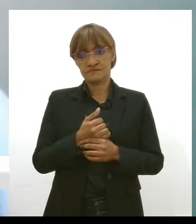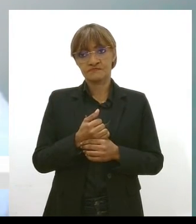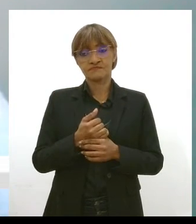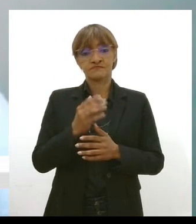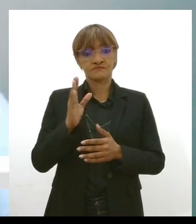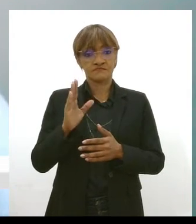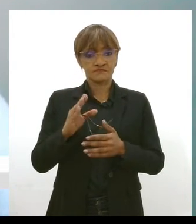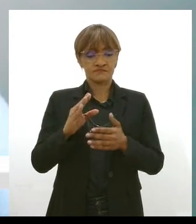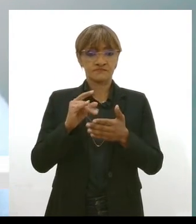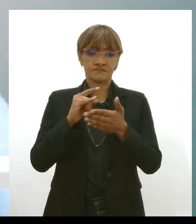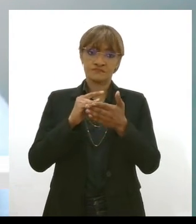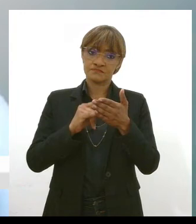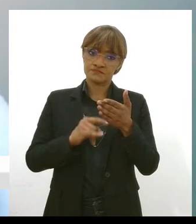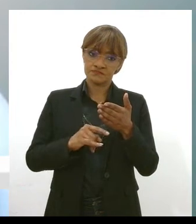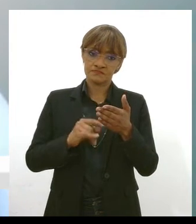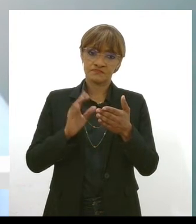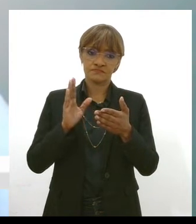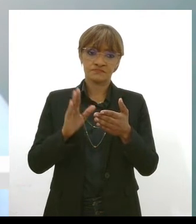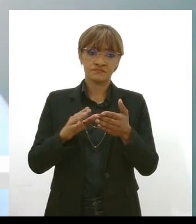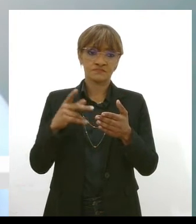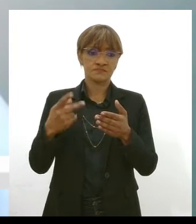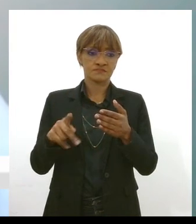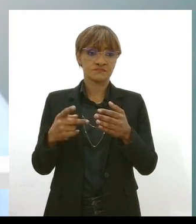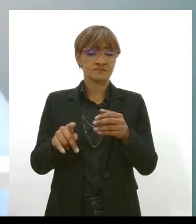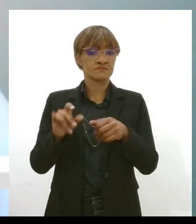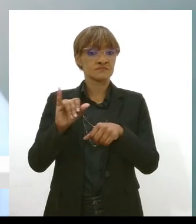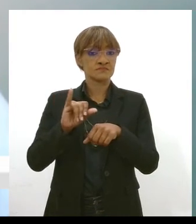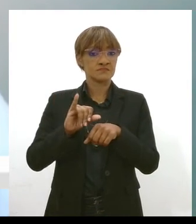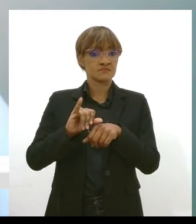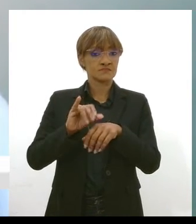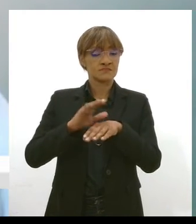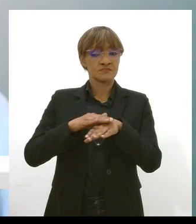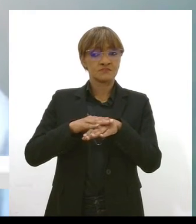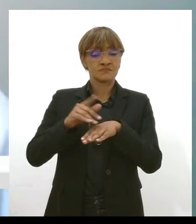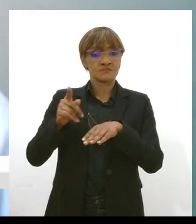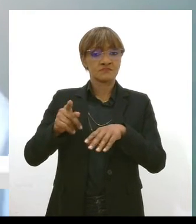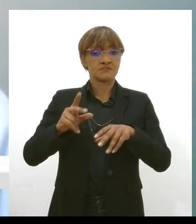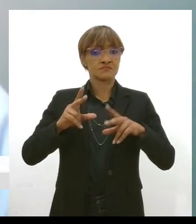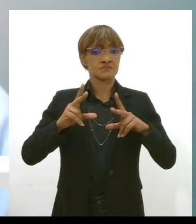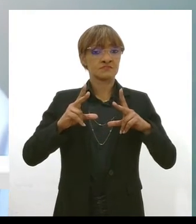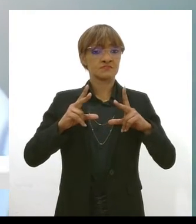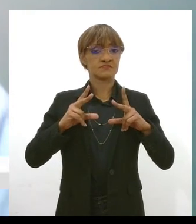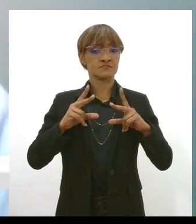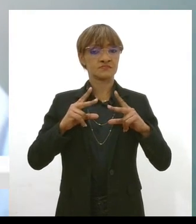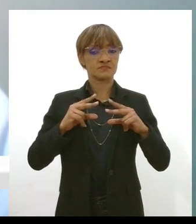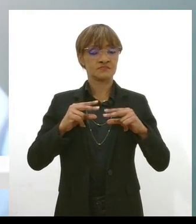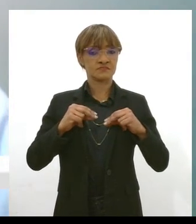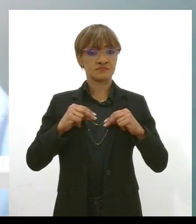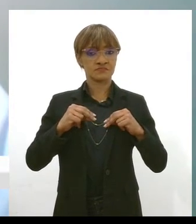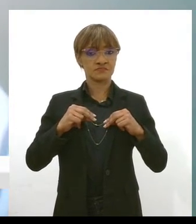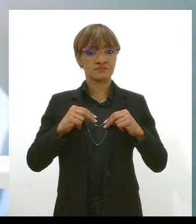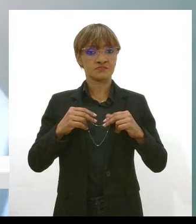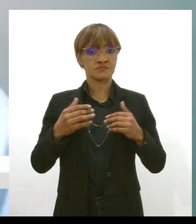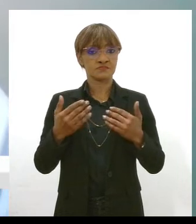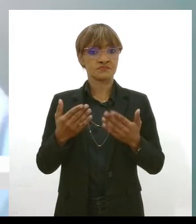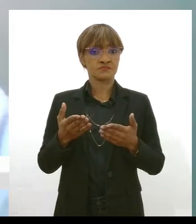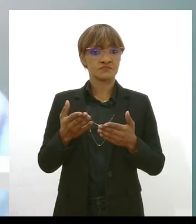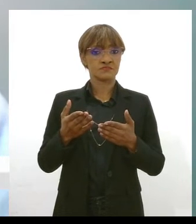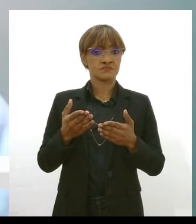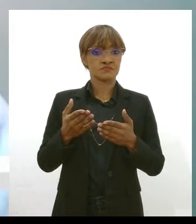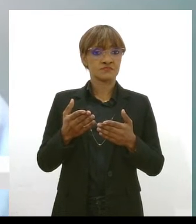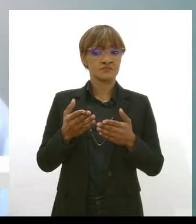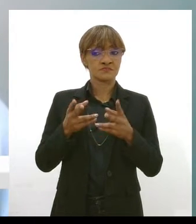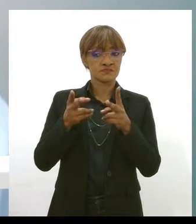CAISME e ele é quem recebe justamente para dar esse link entre